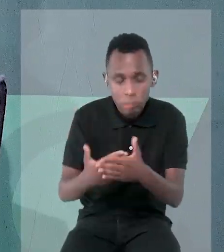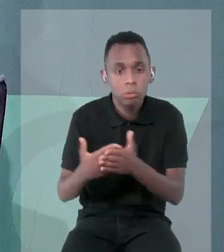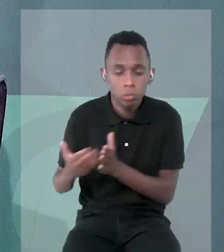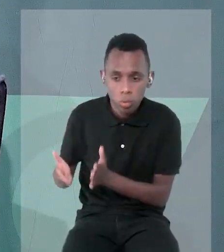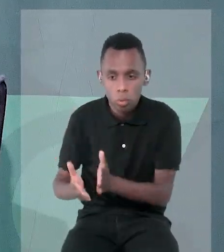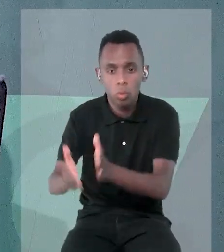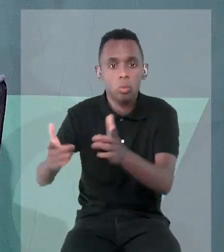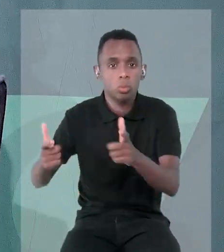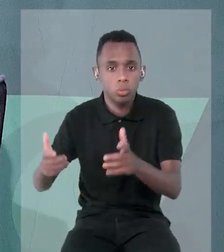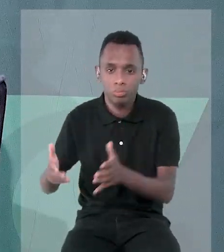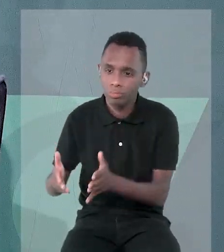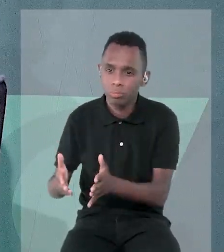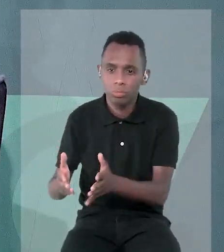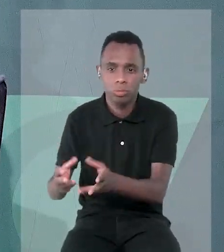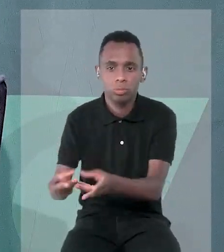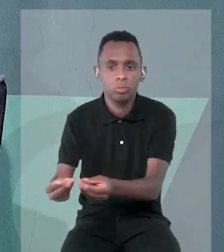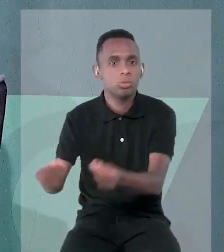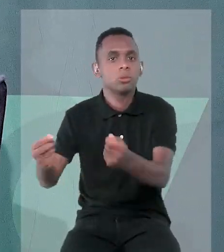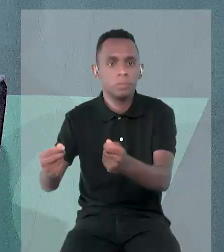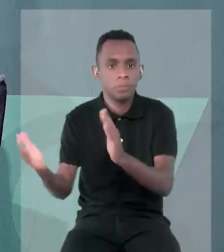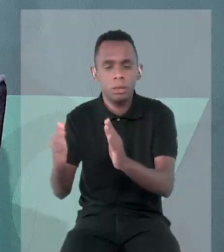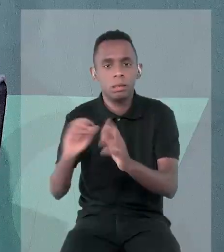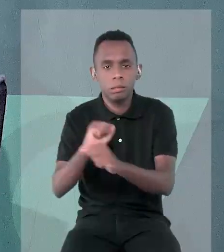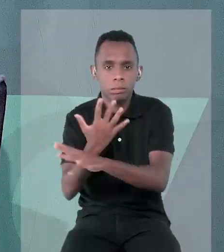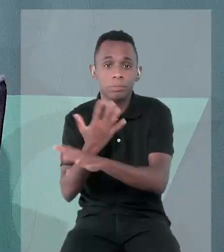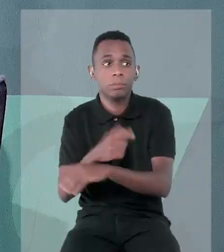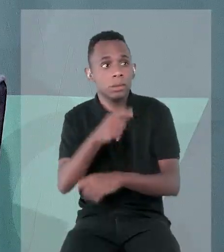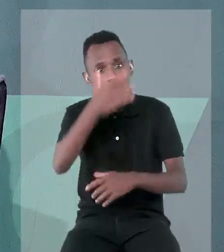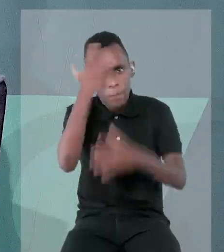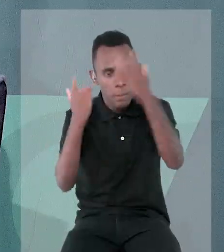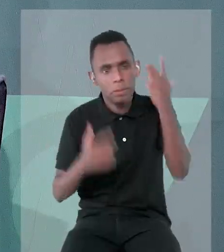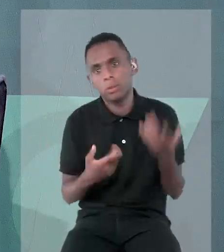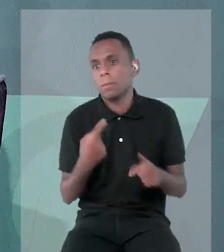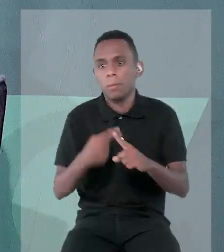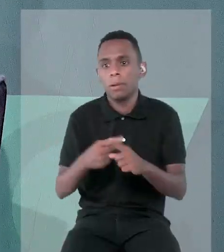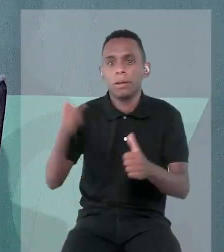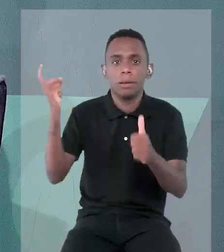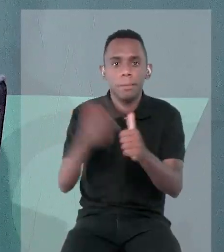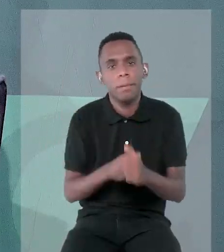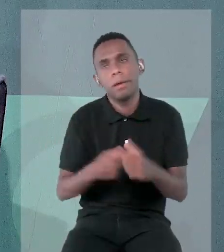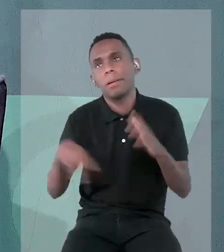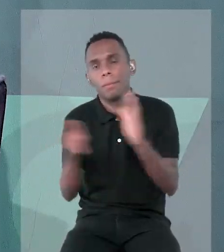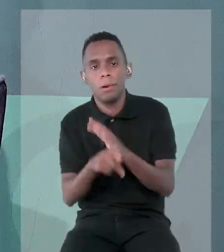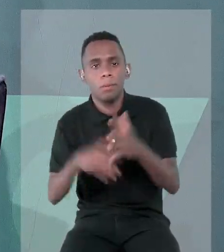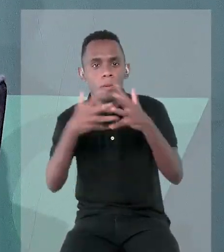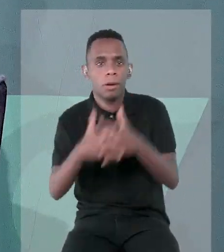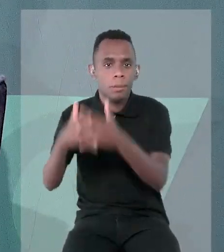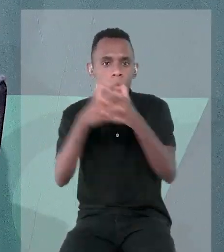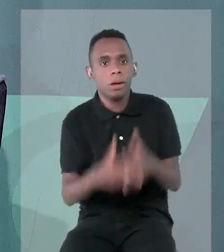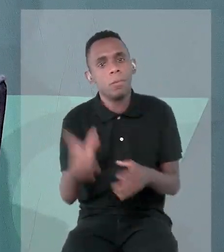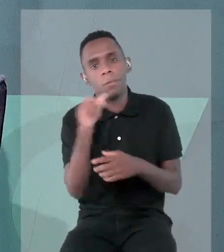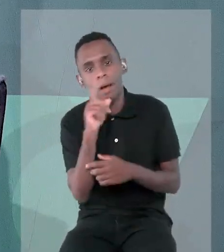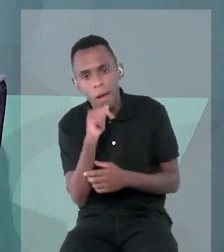sazonal e ele parou de correr no período de seca. Um estresse gigantesco para a população, todo mundo dependendo de caminhão-pipa, né, cisterna, para vir trazer